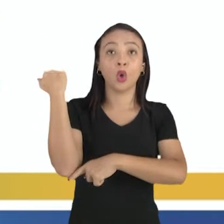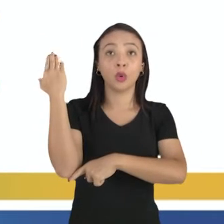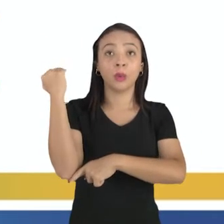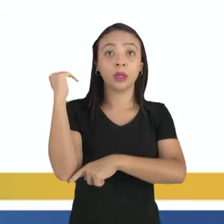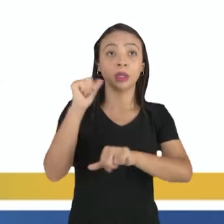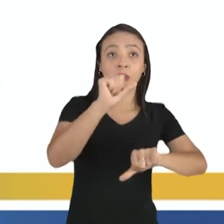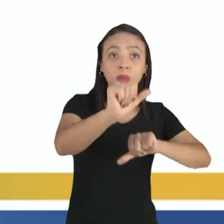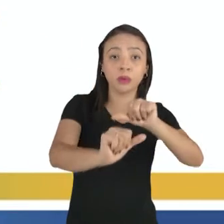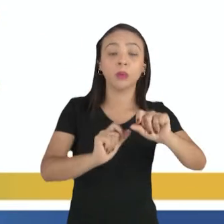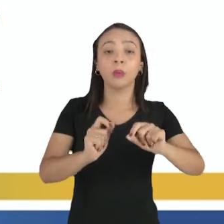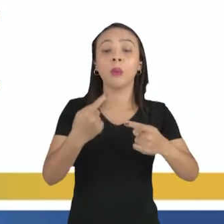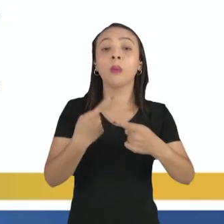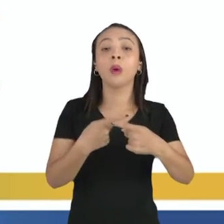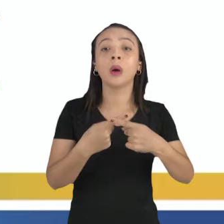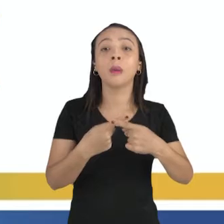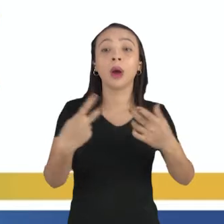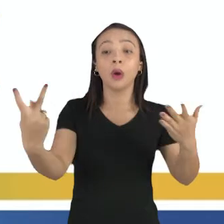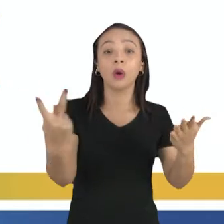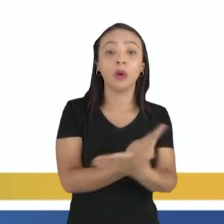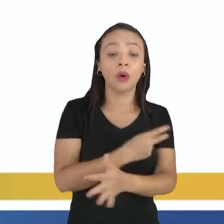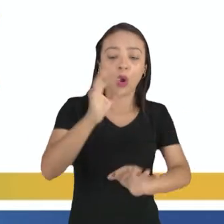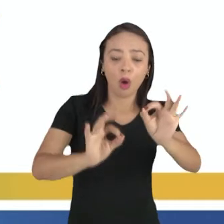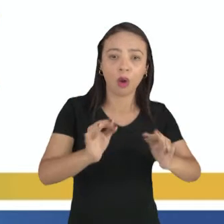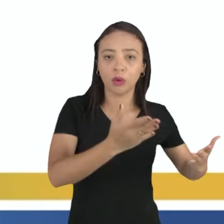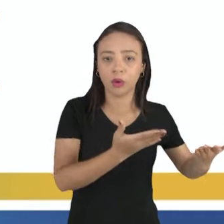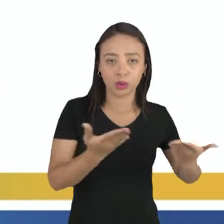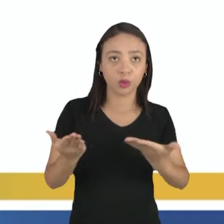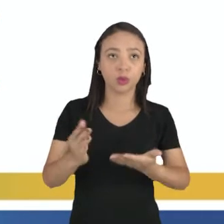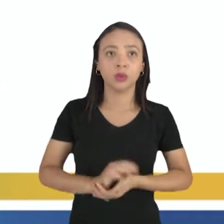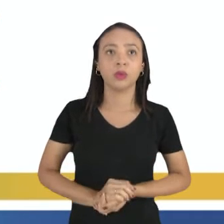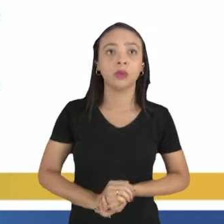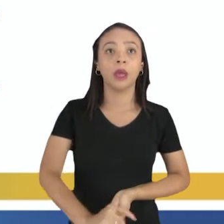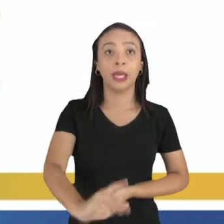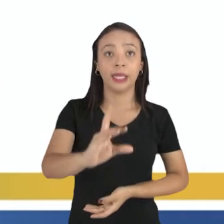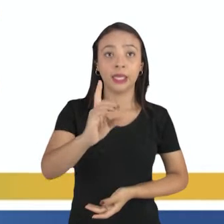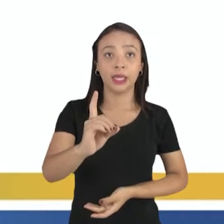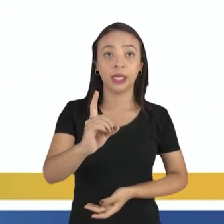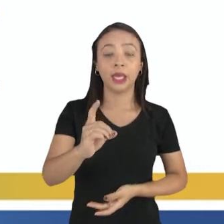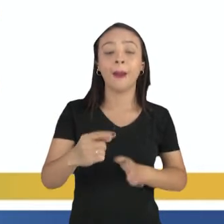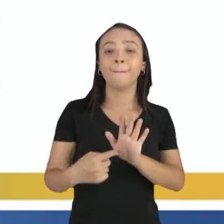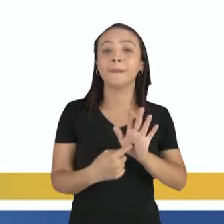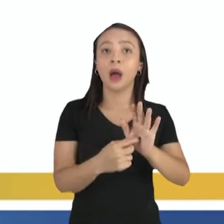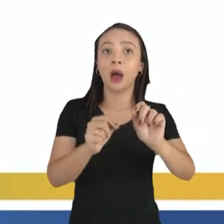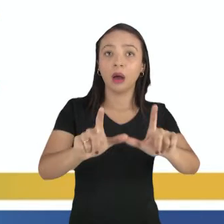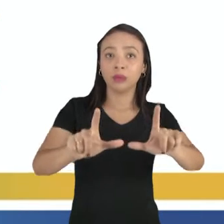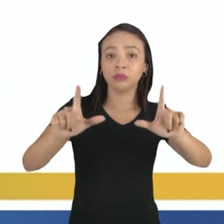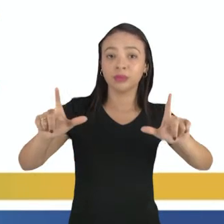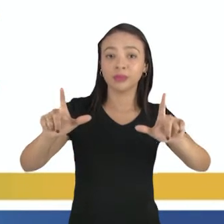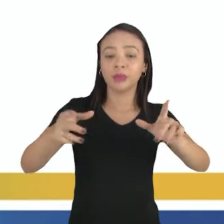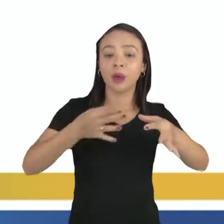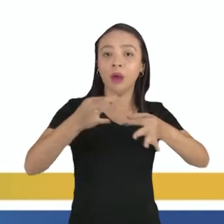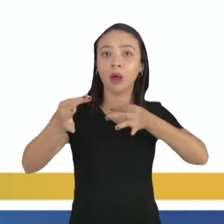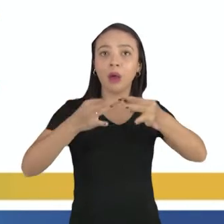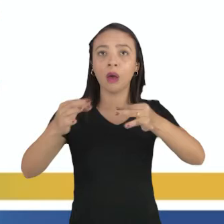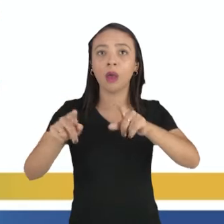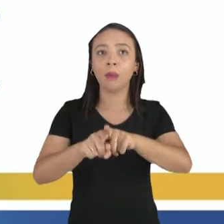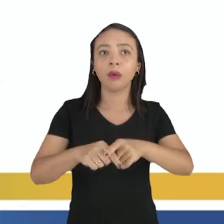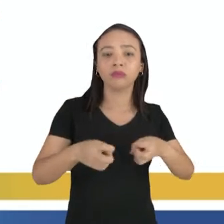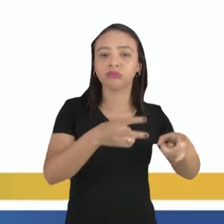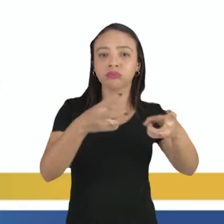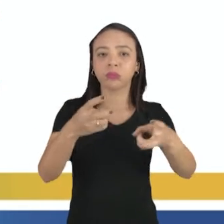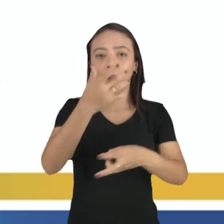para ordenar acontecimentos. D. Inclusão de enunciados com comentários e